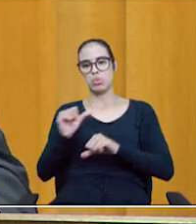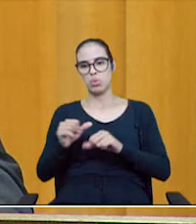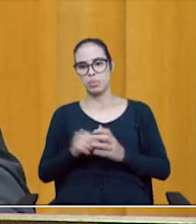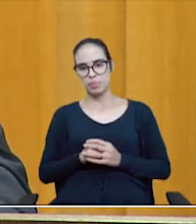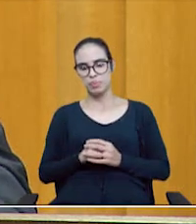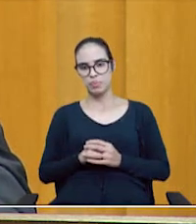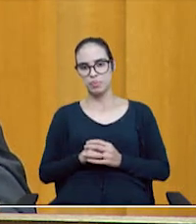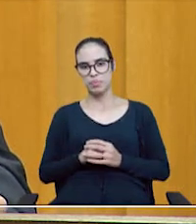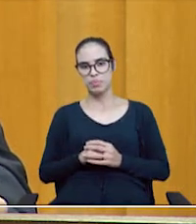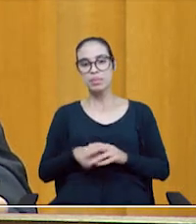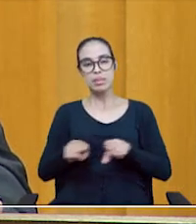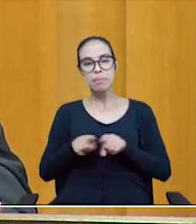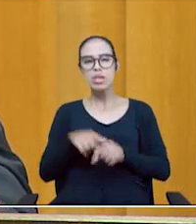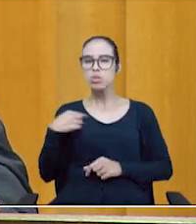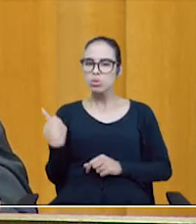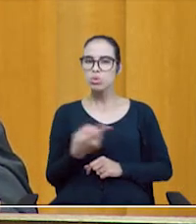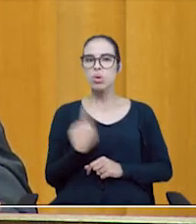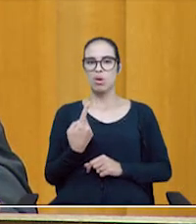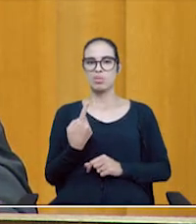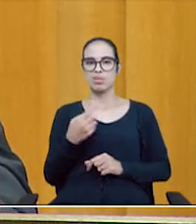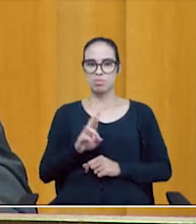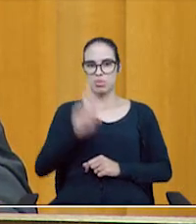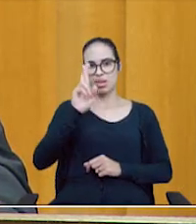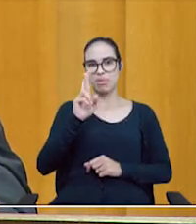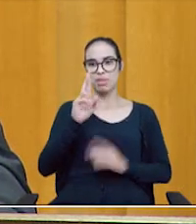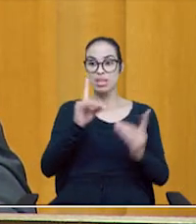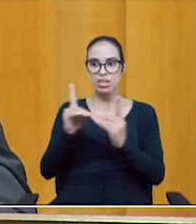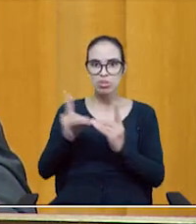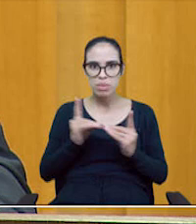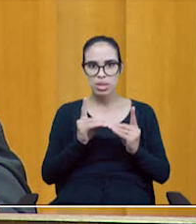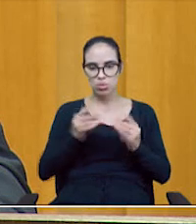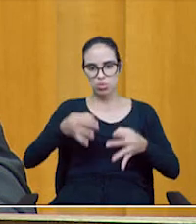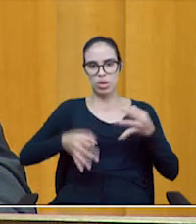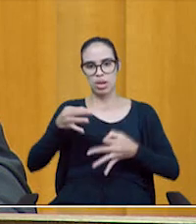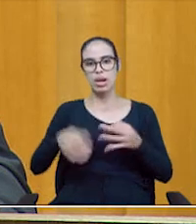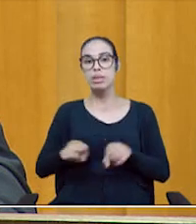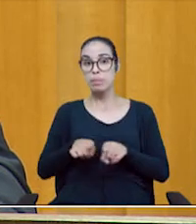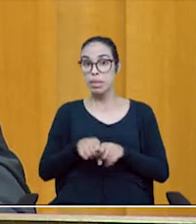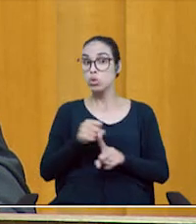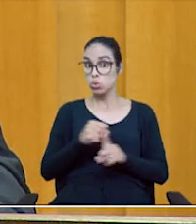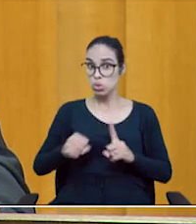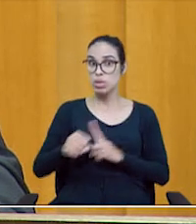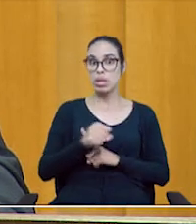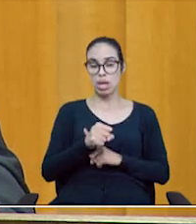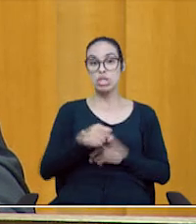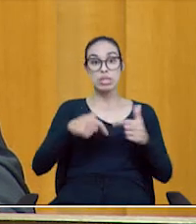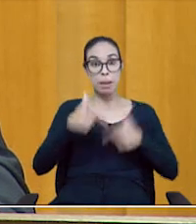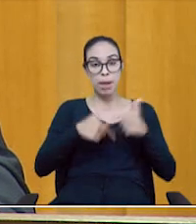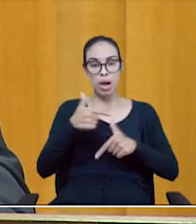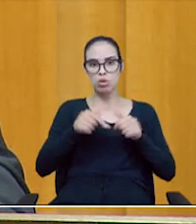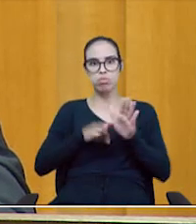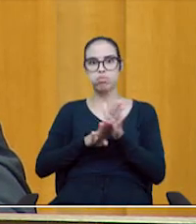os prestadores do serviço público de justiça. E a sociedade ampliou o número de demandas quantitativamente, mais de 31 milhões de demandas